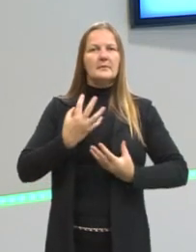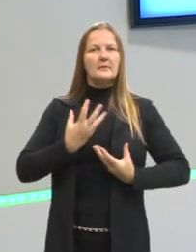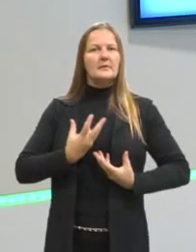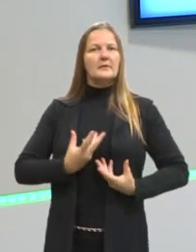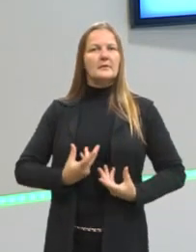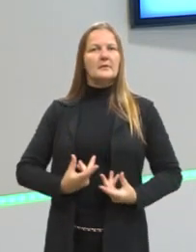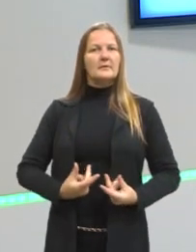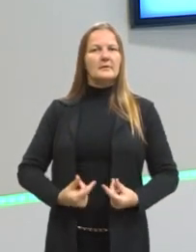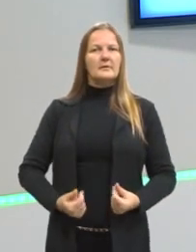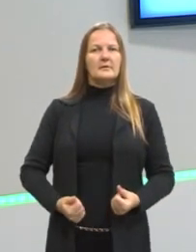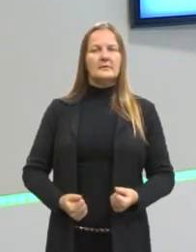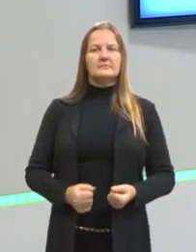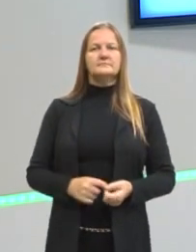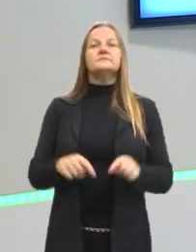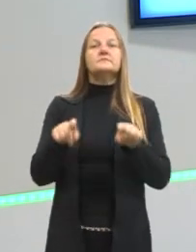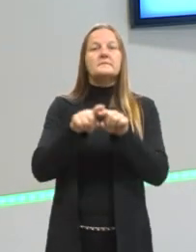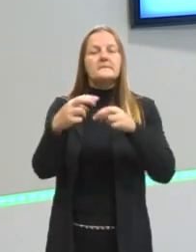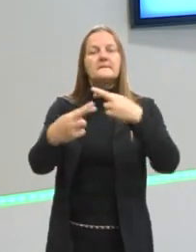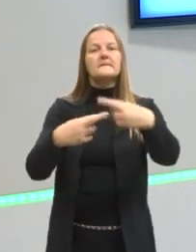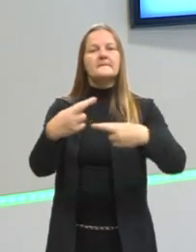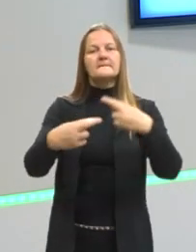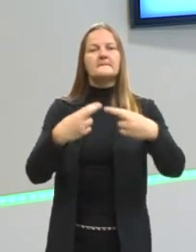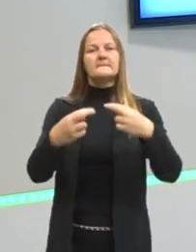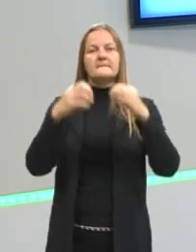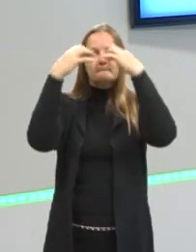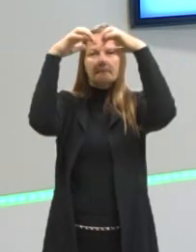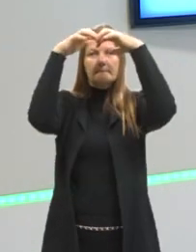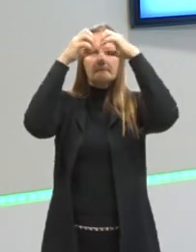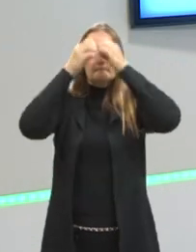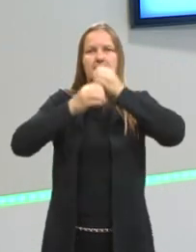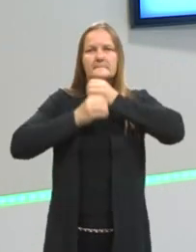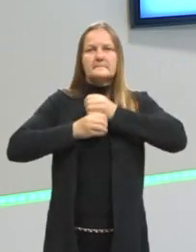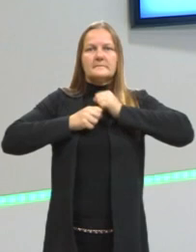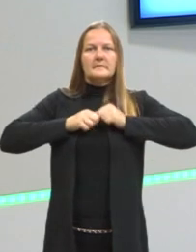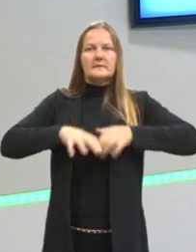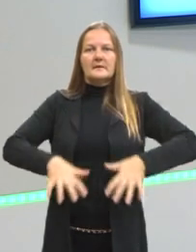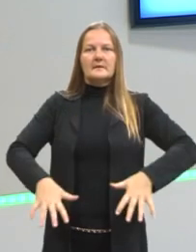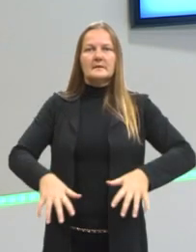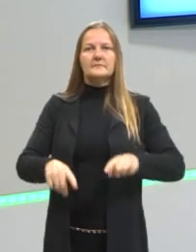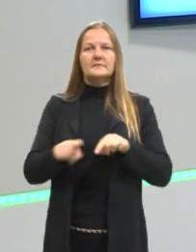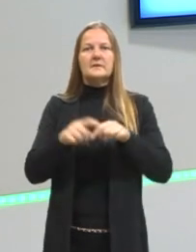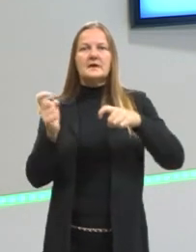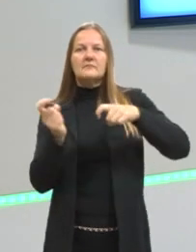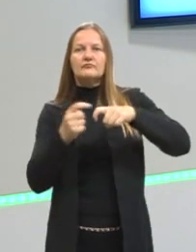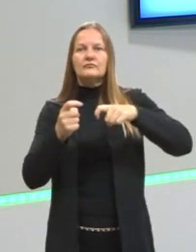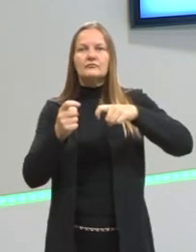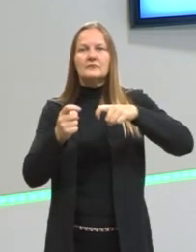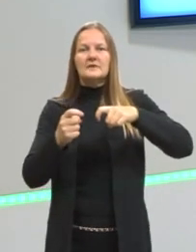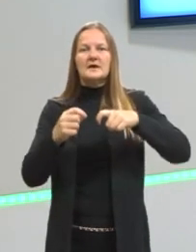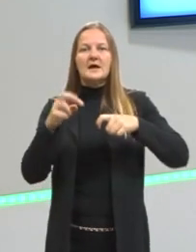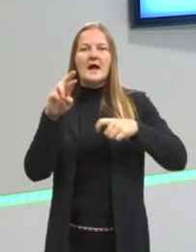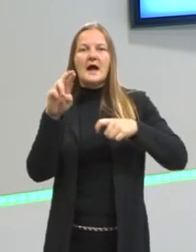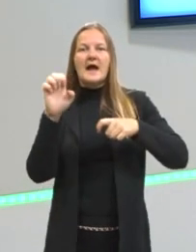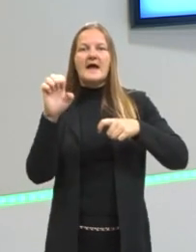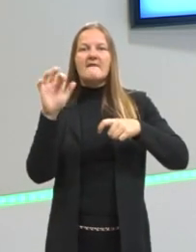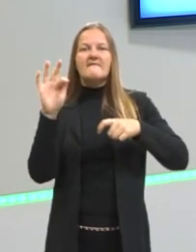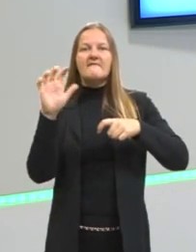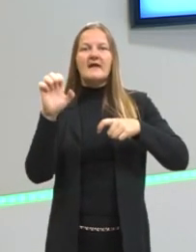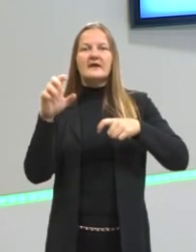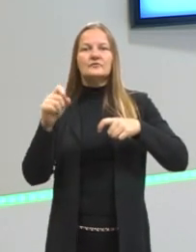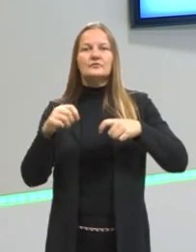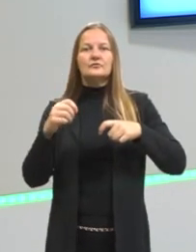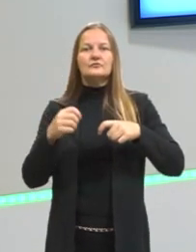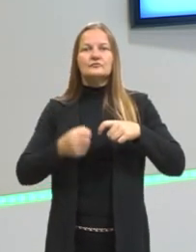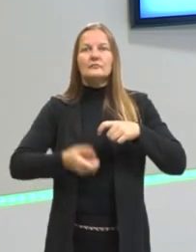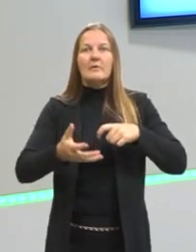Oi tá relacionado também o sistema nervoso com os atos reflexos a Sabe aquele exatos que não dá